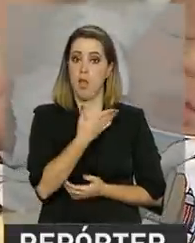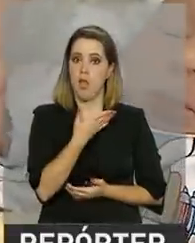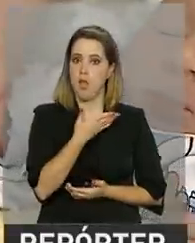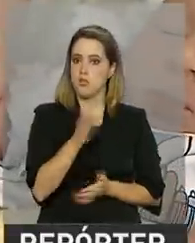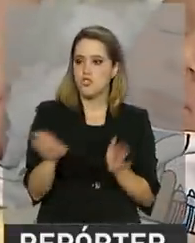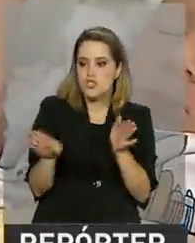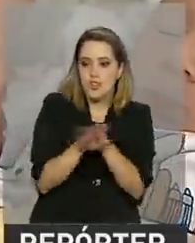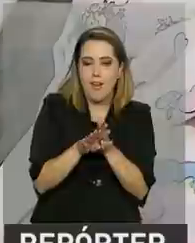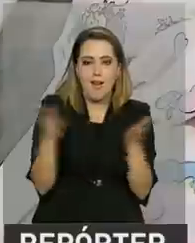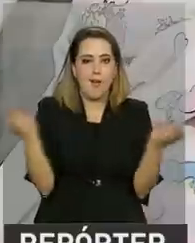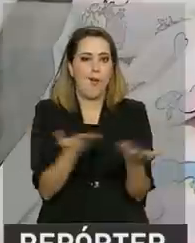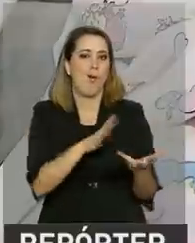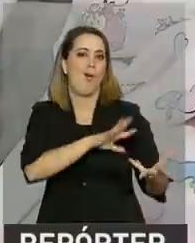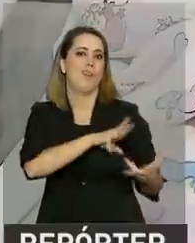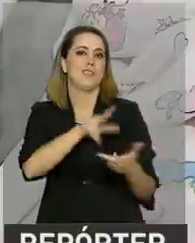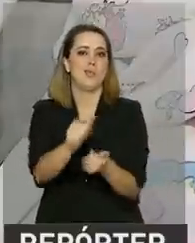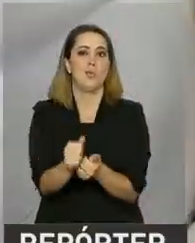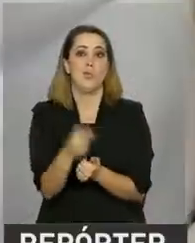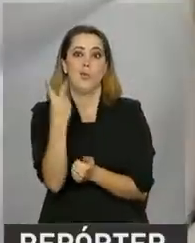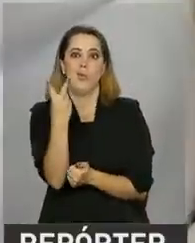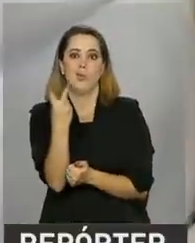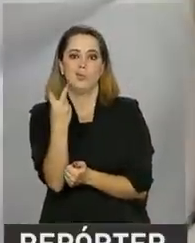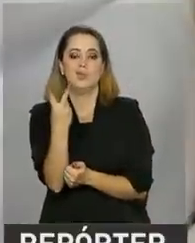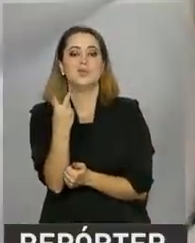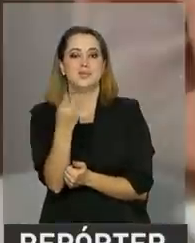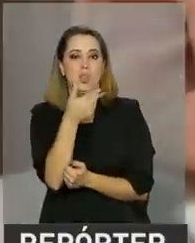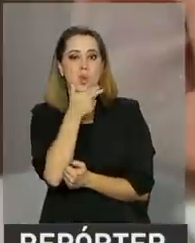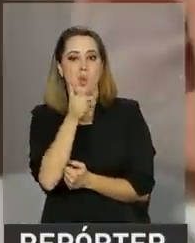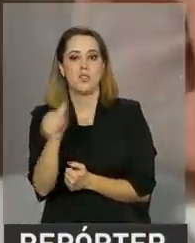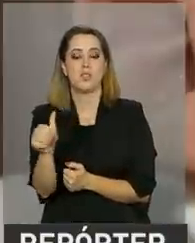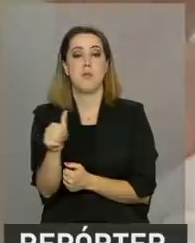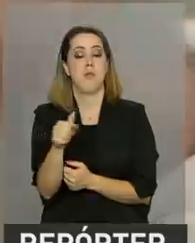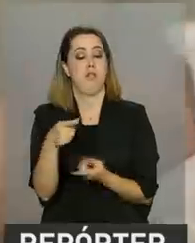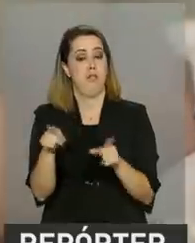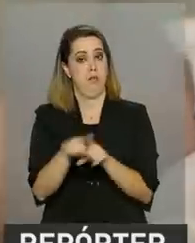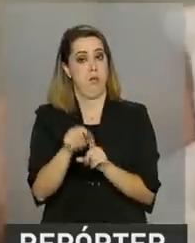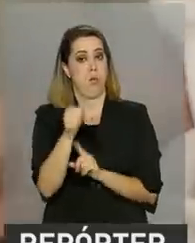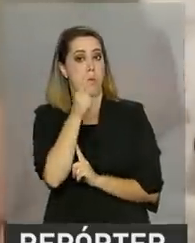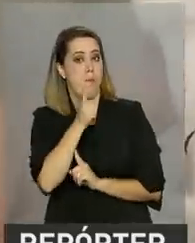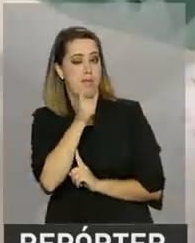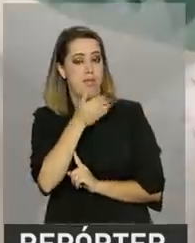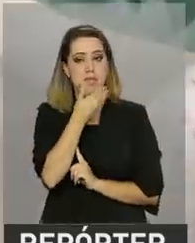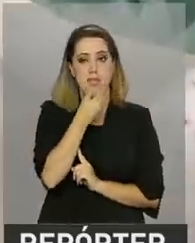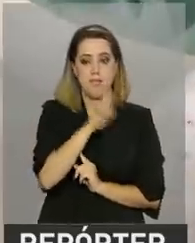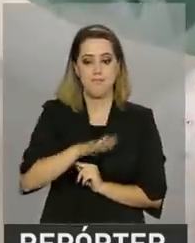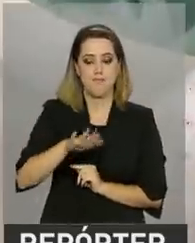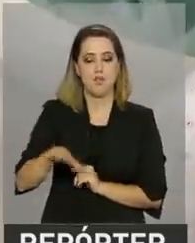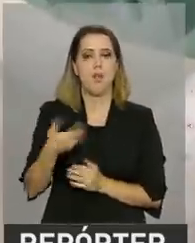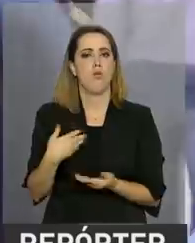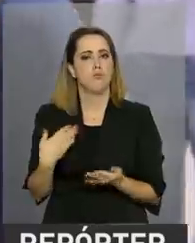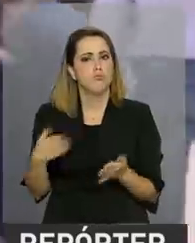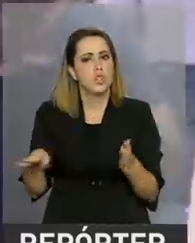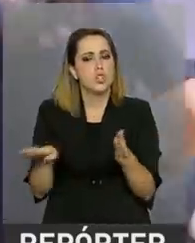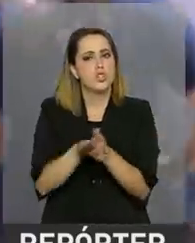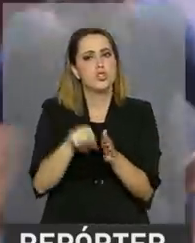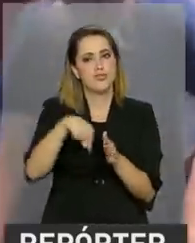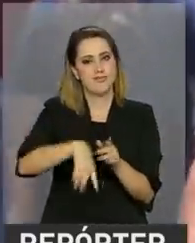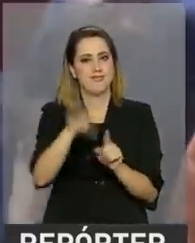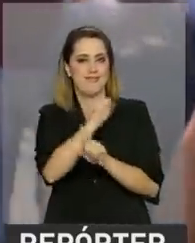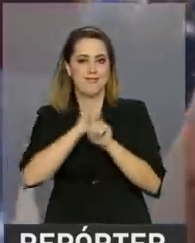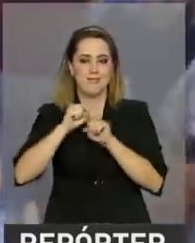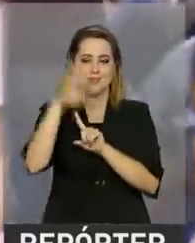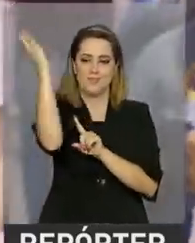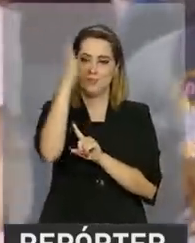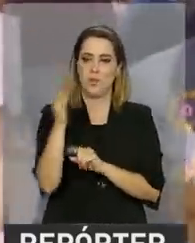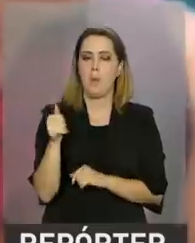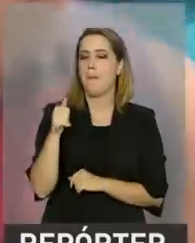Acabaram de chegar ao mundo. São gêmeos. Chamam-se Vitória e Vinícius e vão integrar a sociedade brasileira, que já tem mais